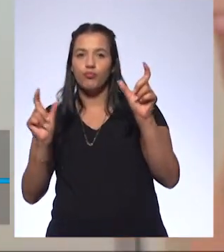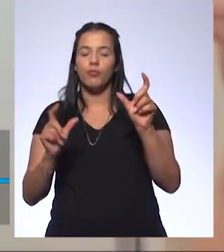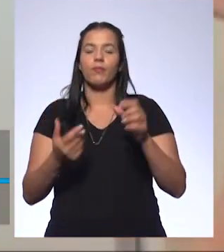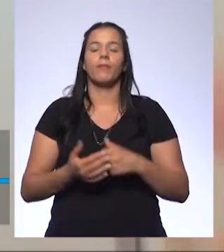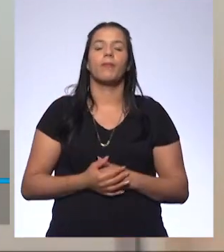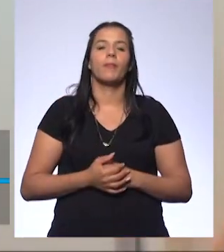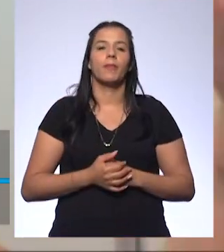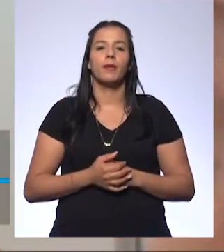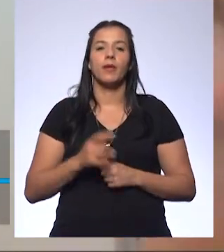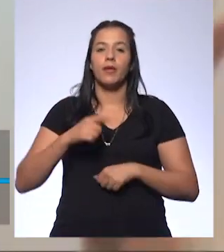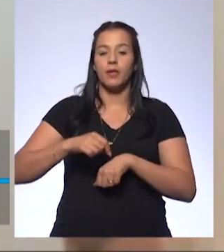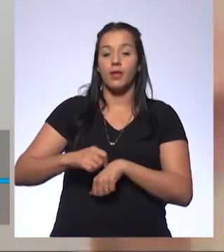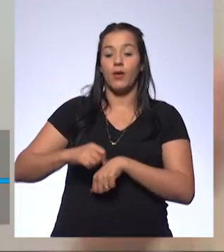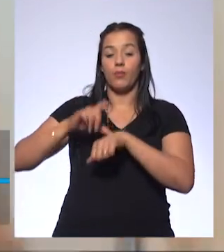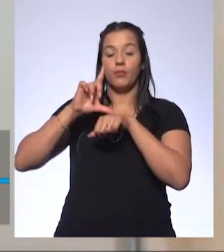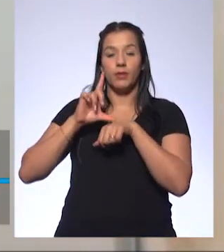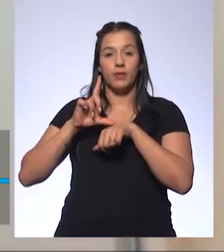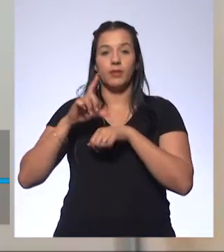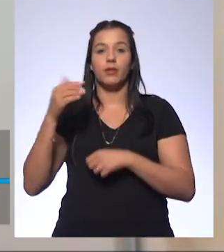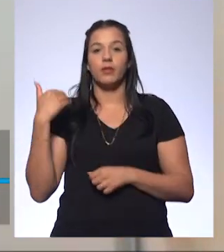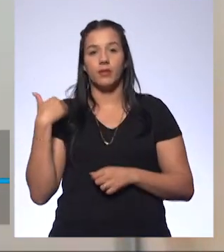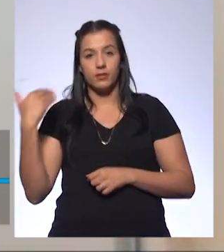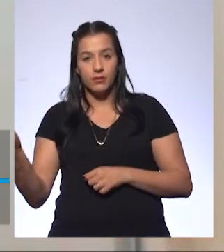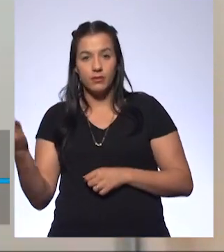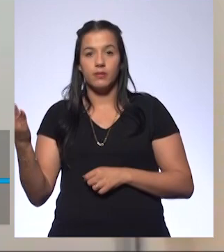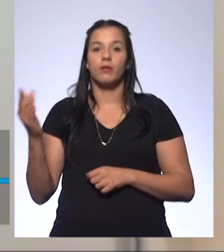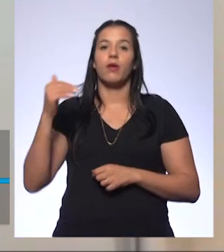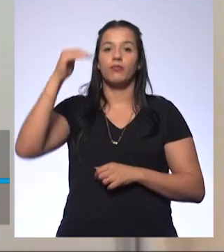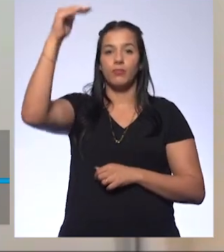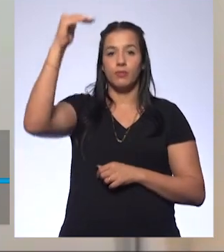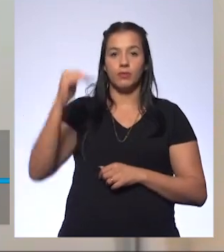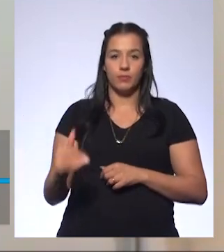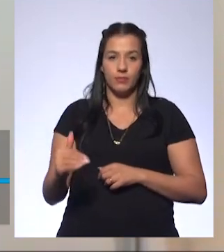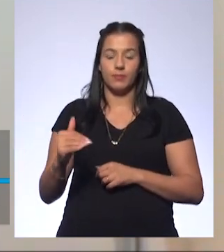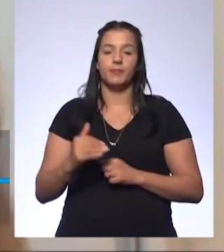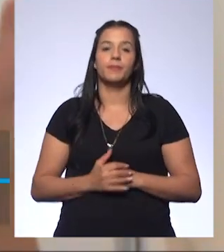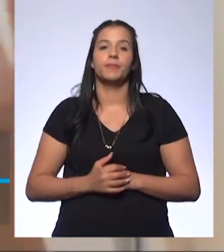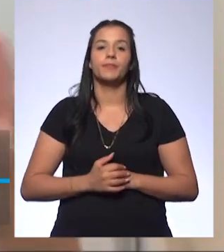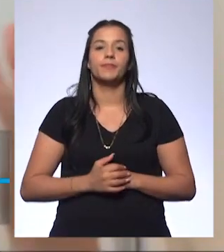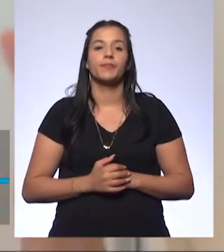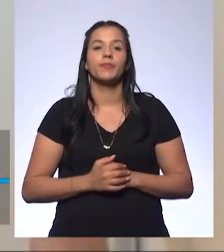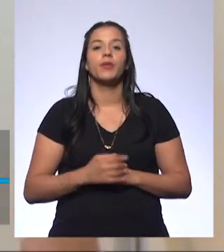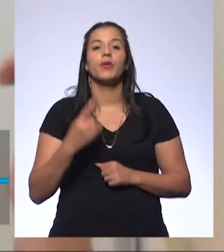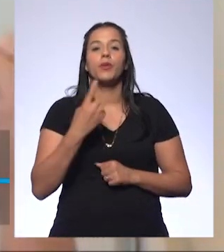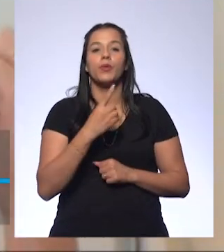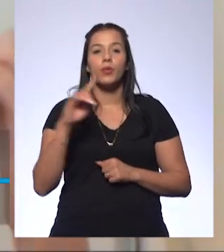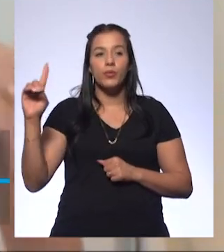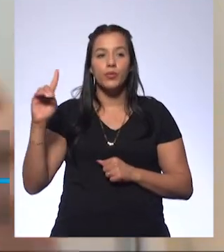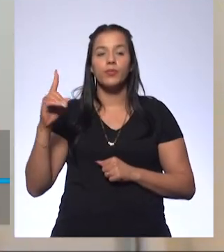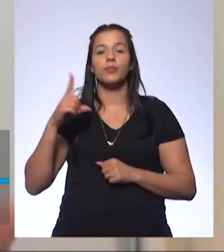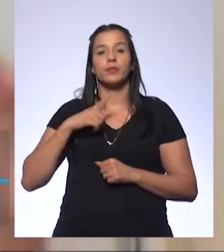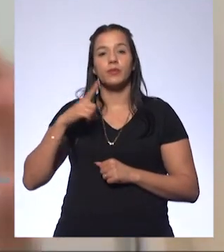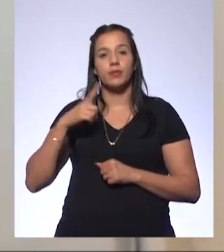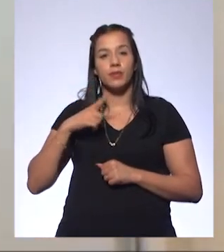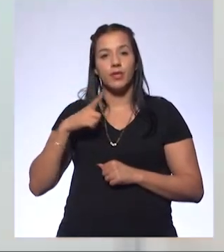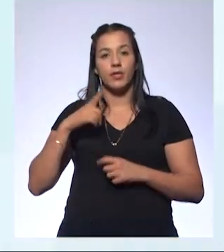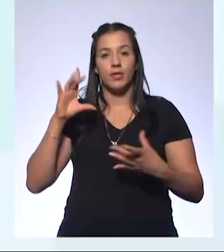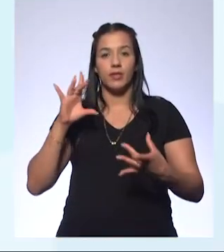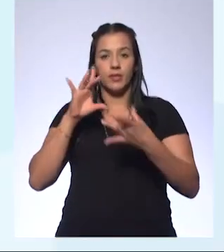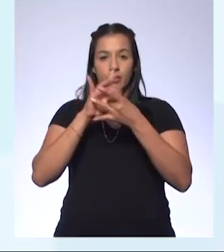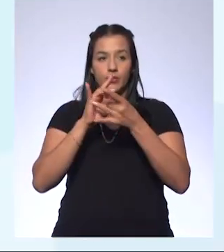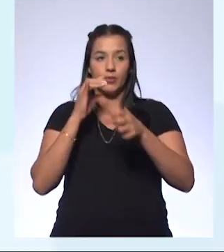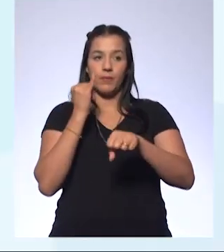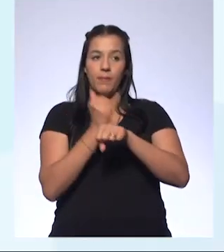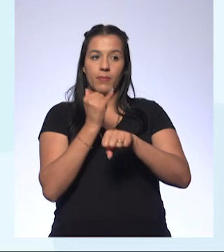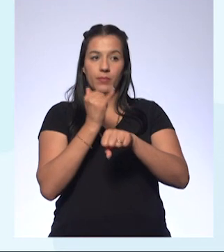falei, que aumenta da esquerda para a direita e de baixo para cima. E, por último, nós temos as ligações metálicas, que não tem mistura